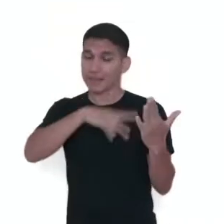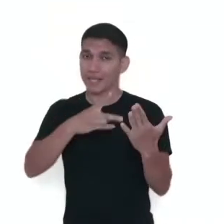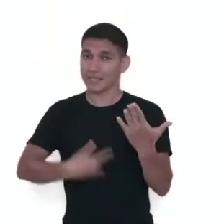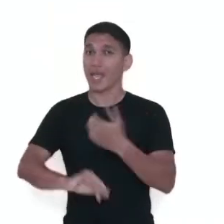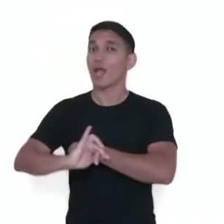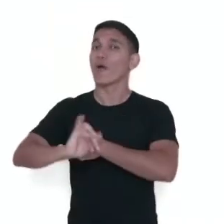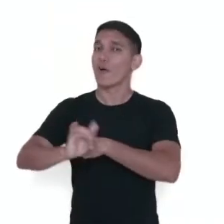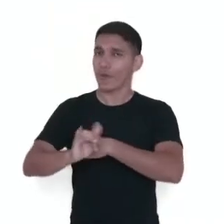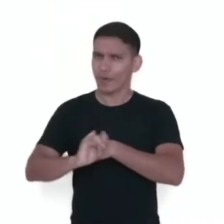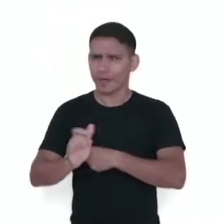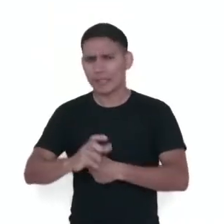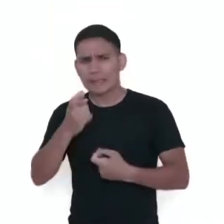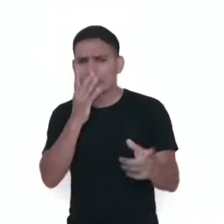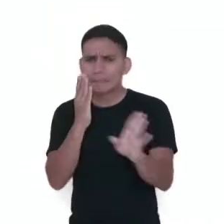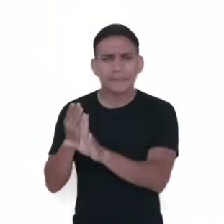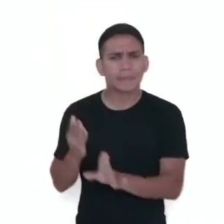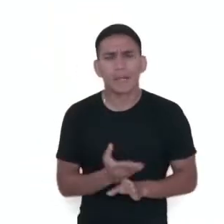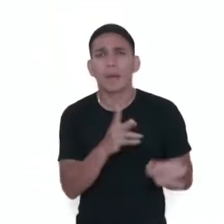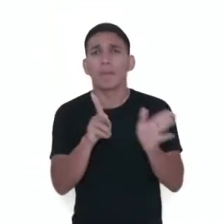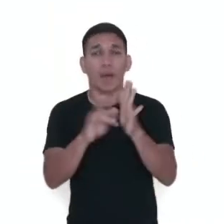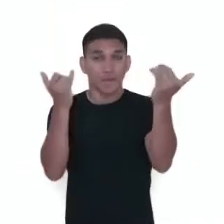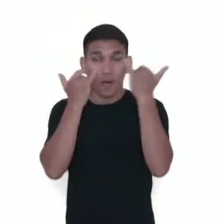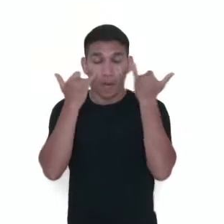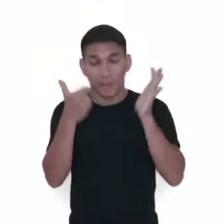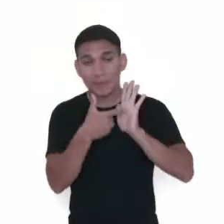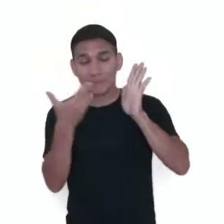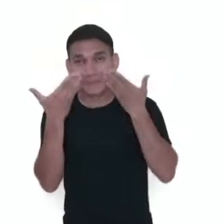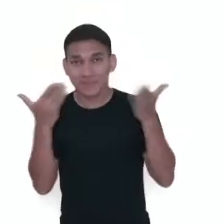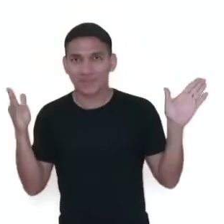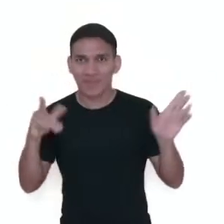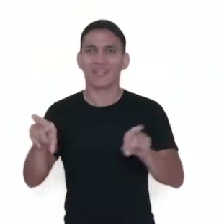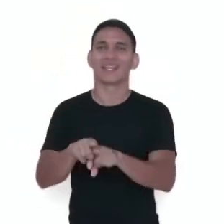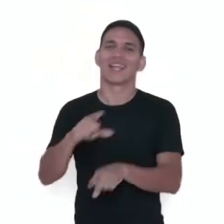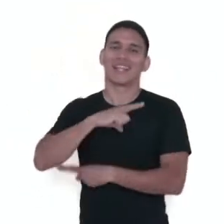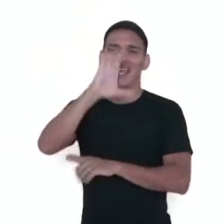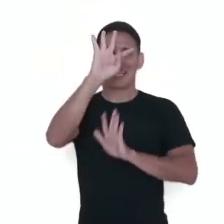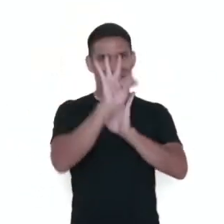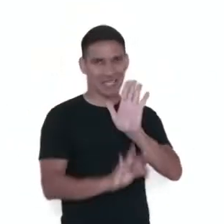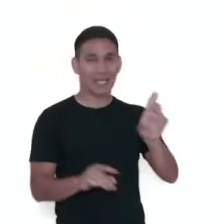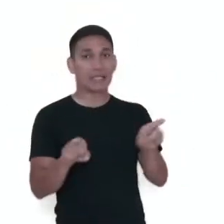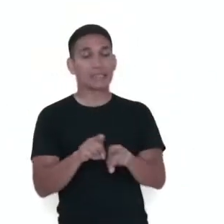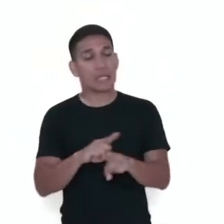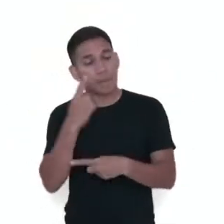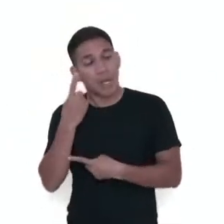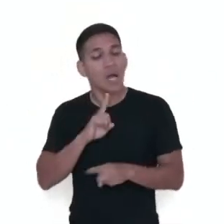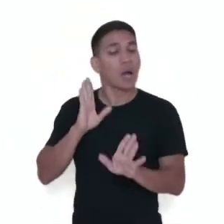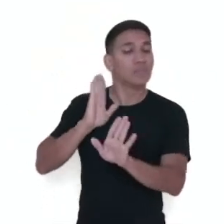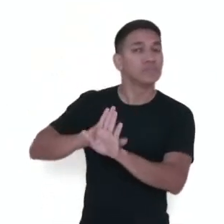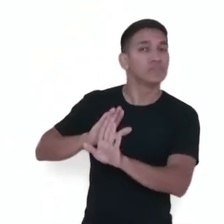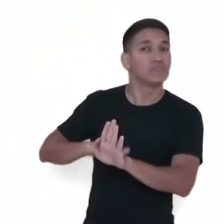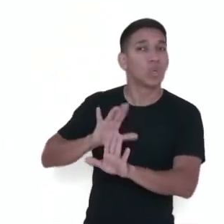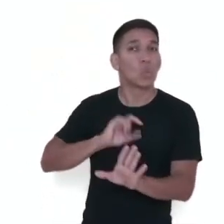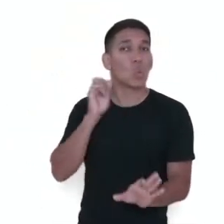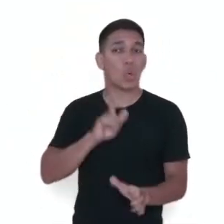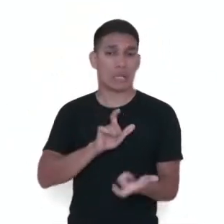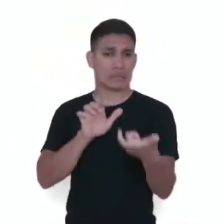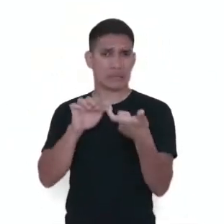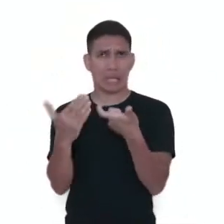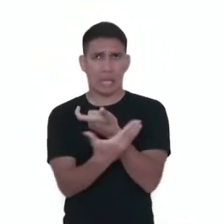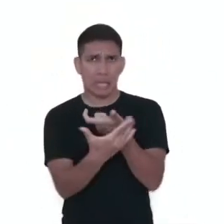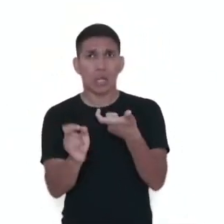crônica, localizar informações explícitas em um texto, inferir o sentido de uma palavra ou